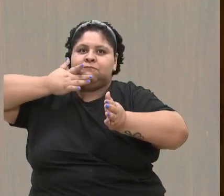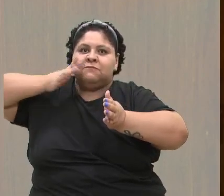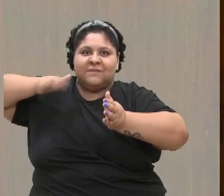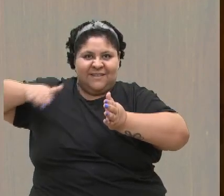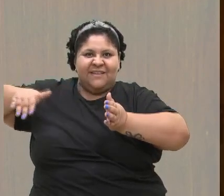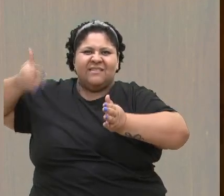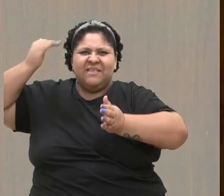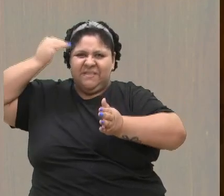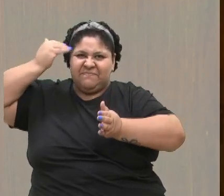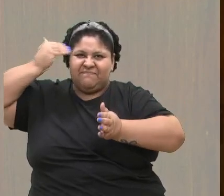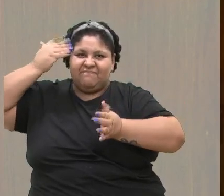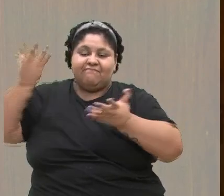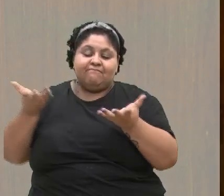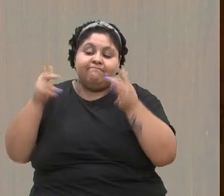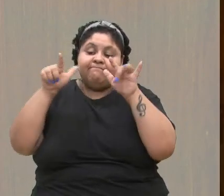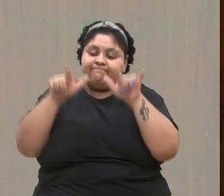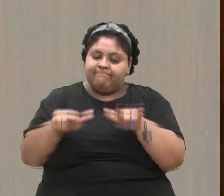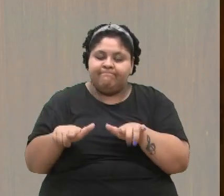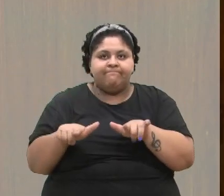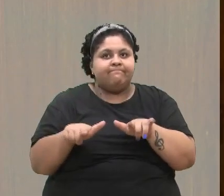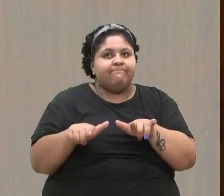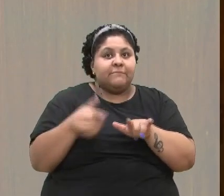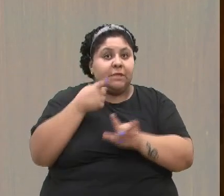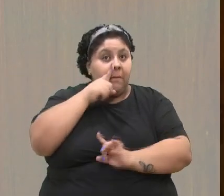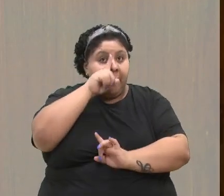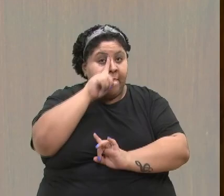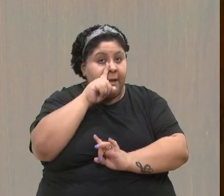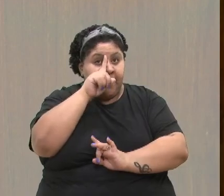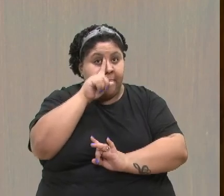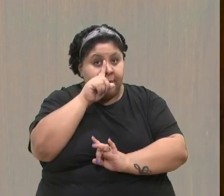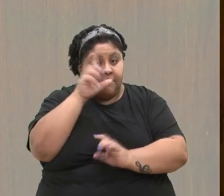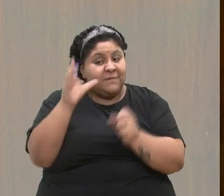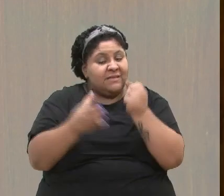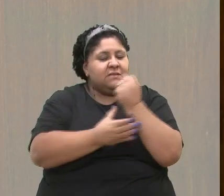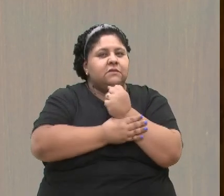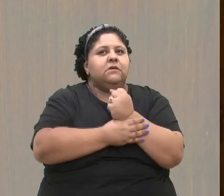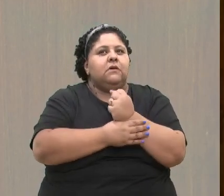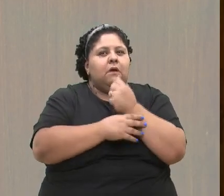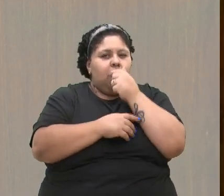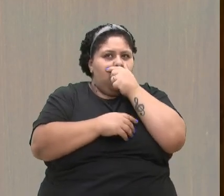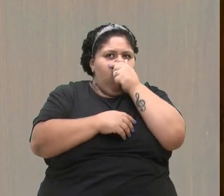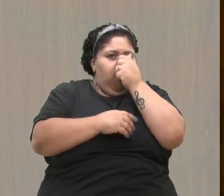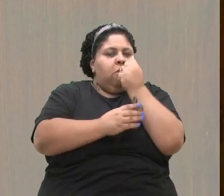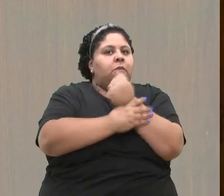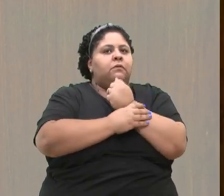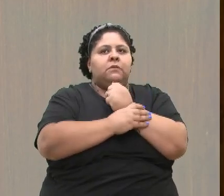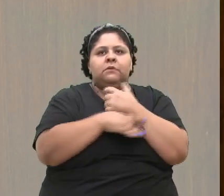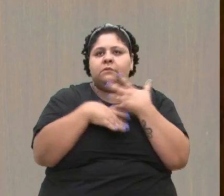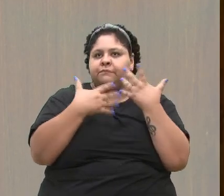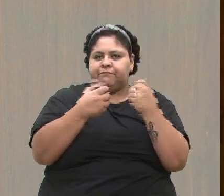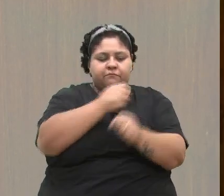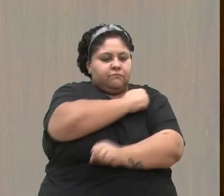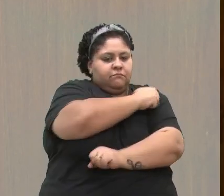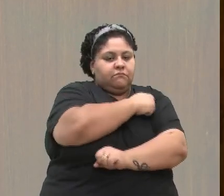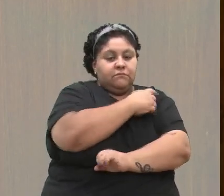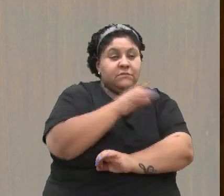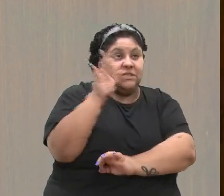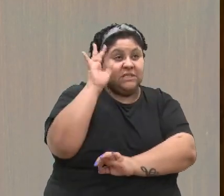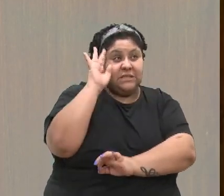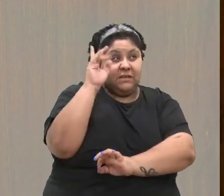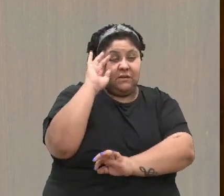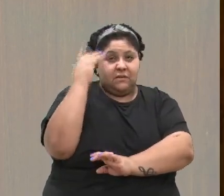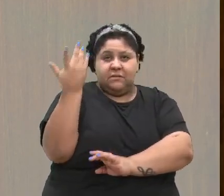toda, são espaços muito perigosos para a segurança das crianças, dos estudantes. Imagina Sim.